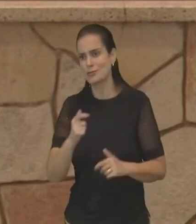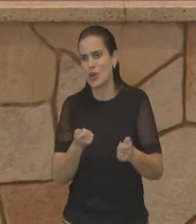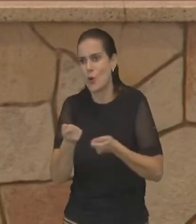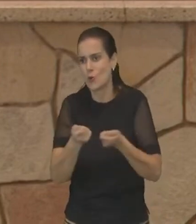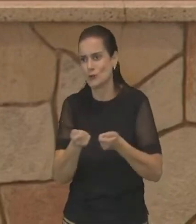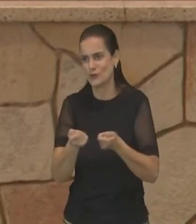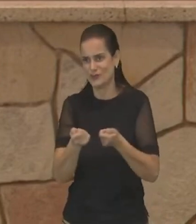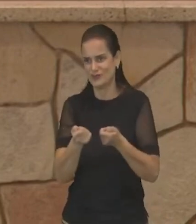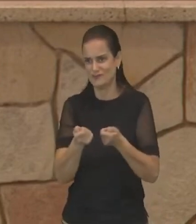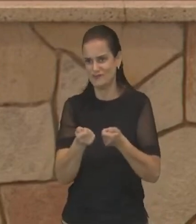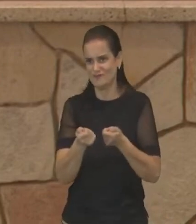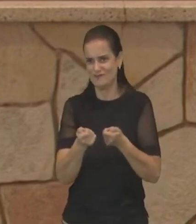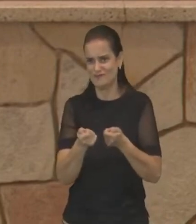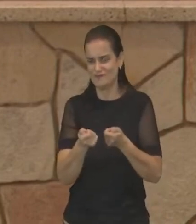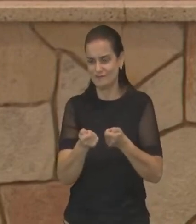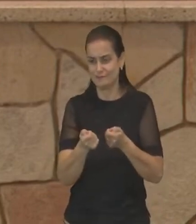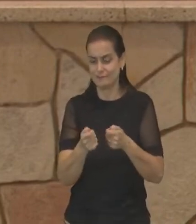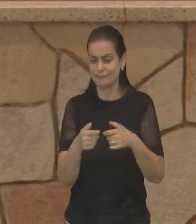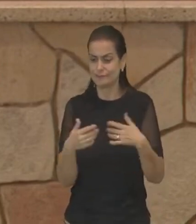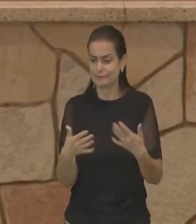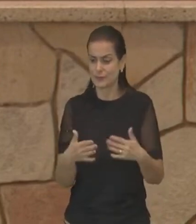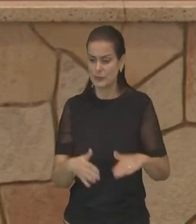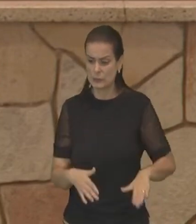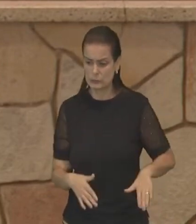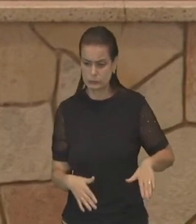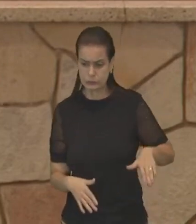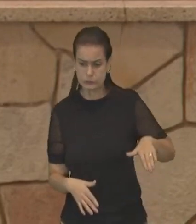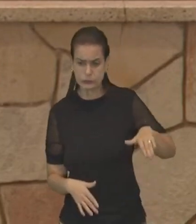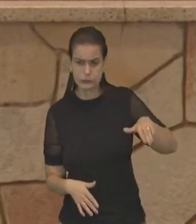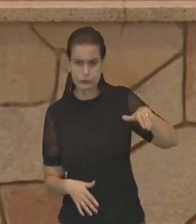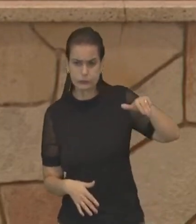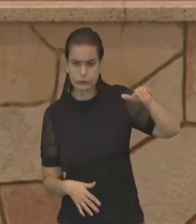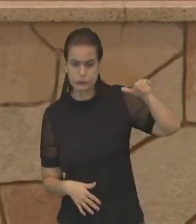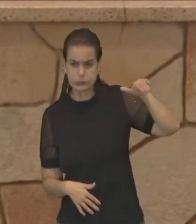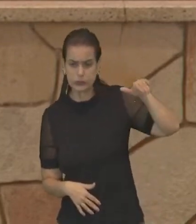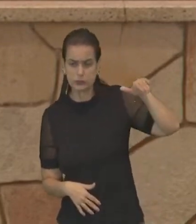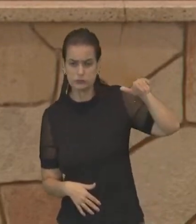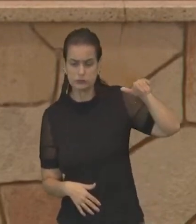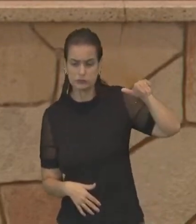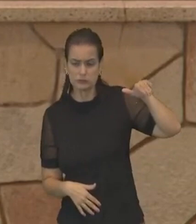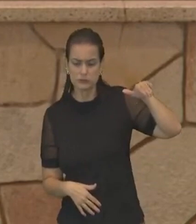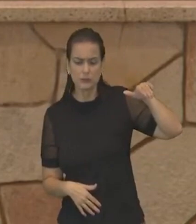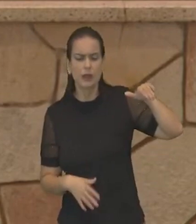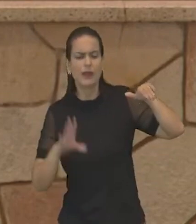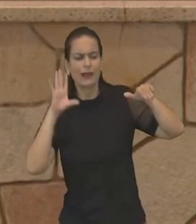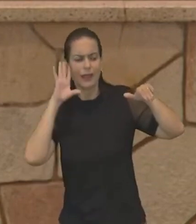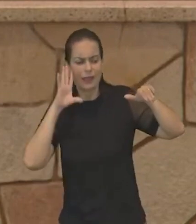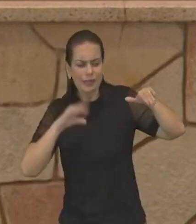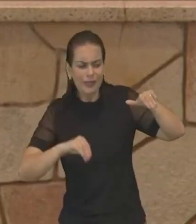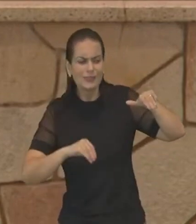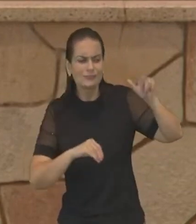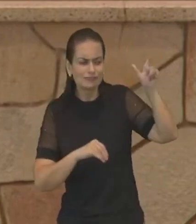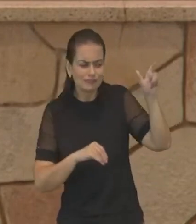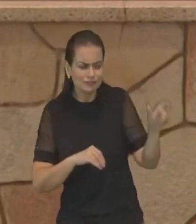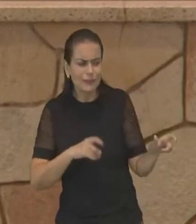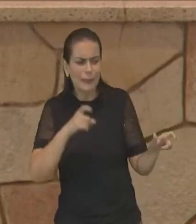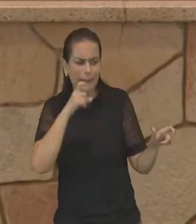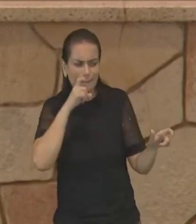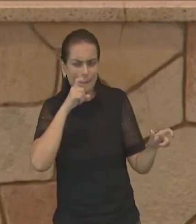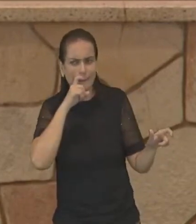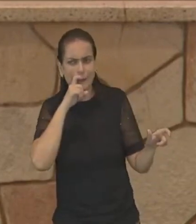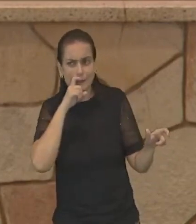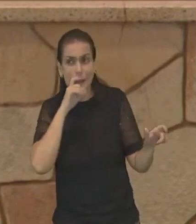só. Aí cresci, fiquei mais adulto e eu pude entender as fraquezas dele, mas eu descobri a